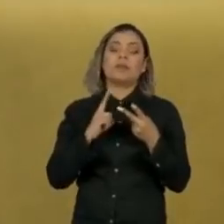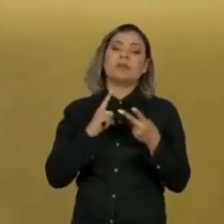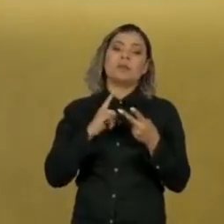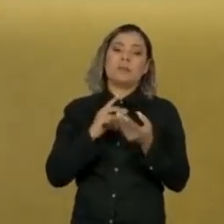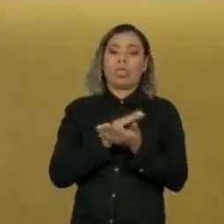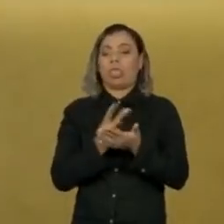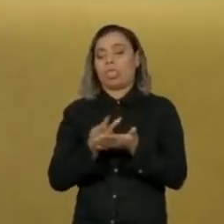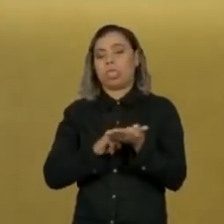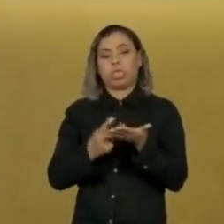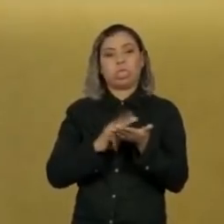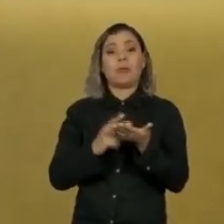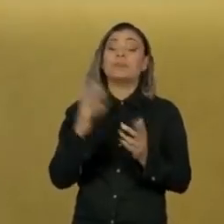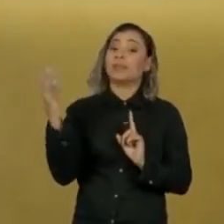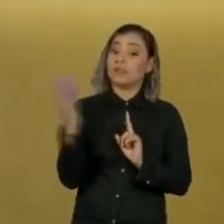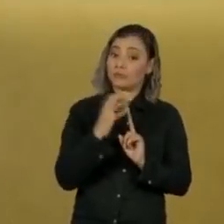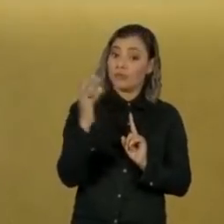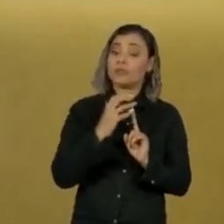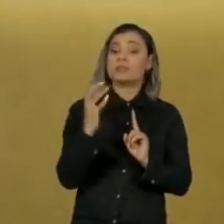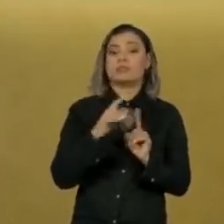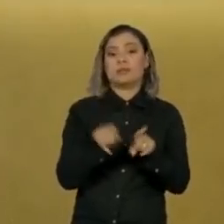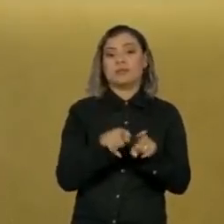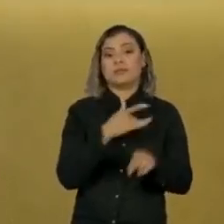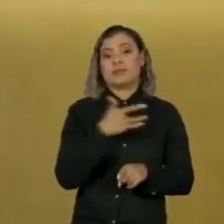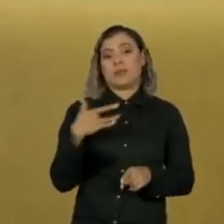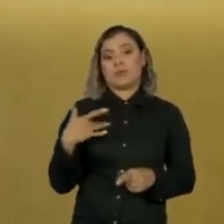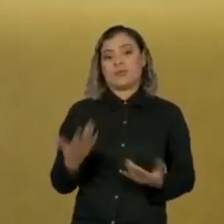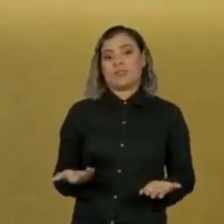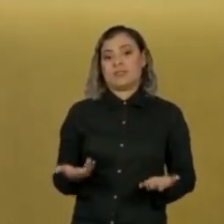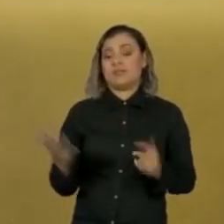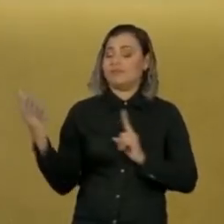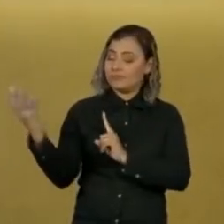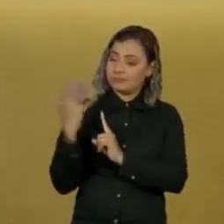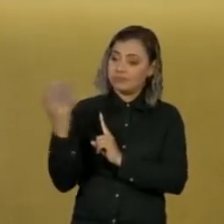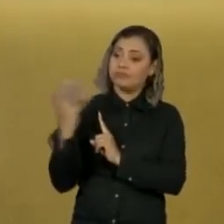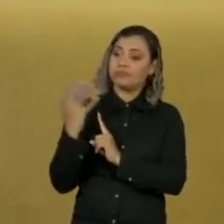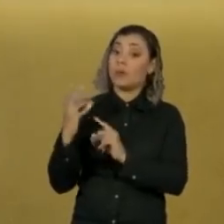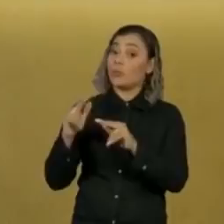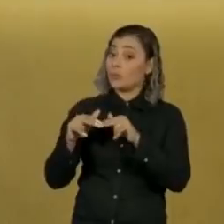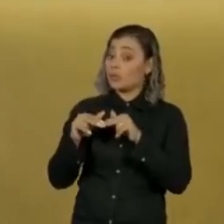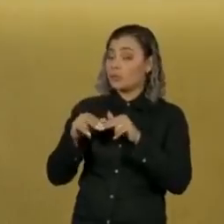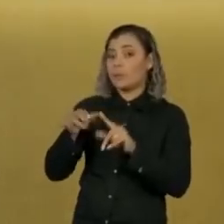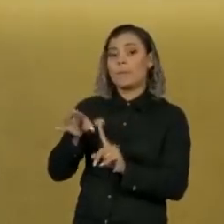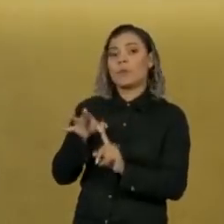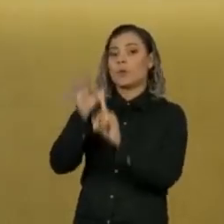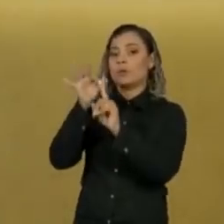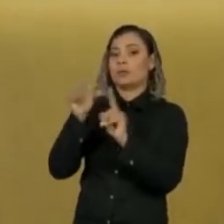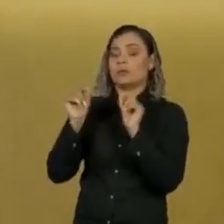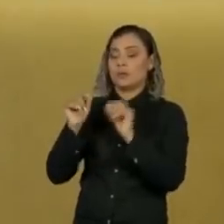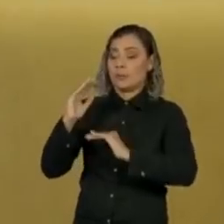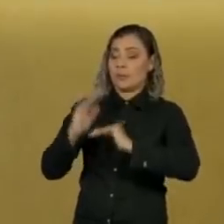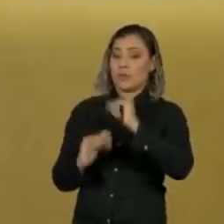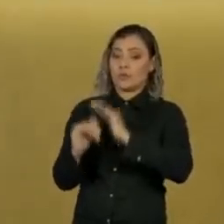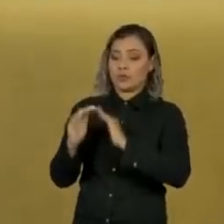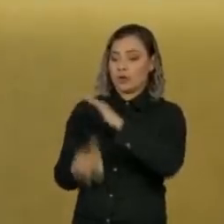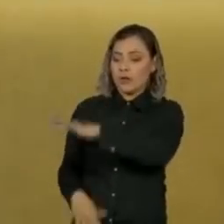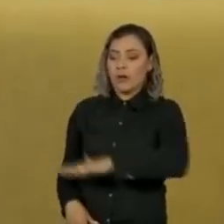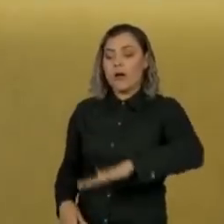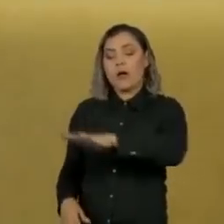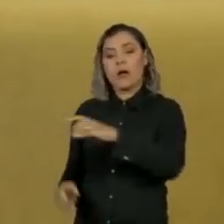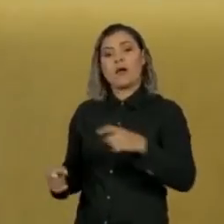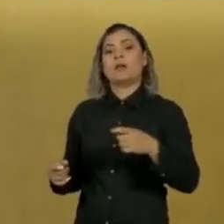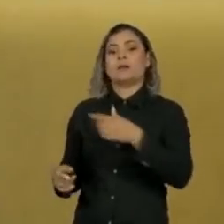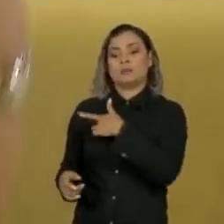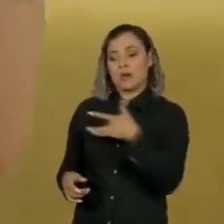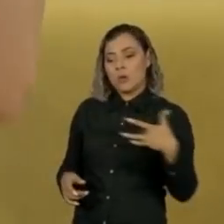também agrava o problema de saúde. Uhum. Então, o ideal é que o profissional de saúde aborde as